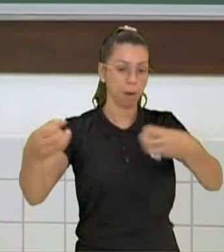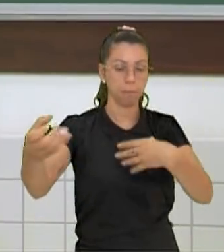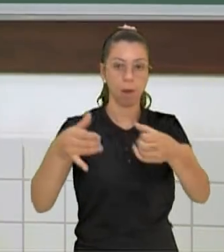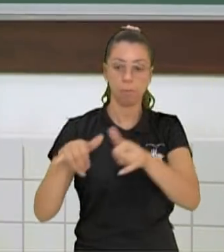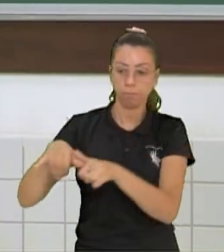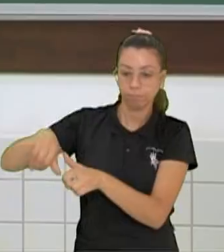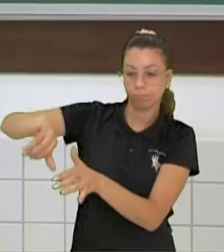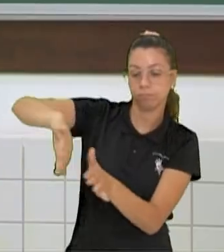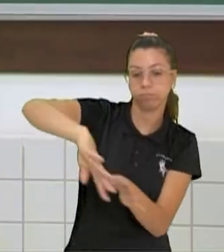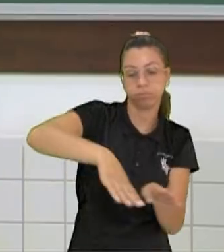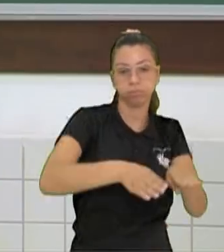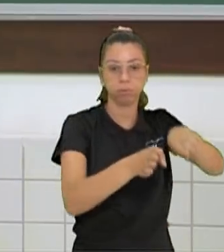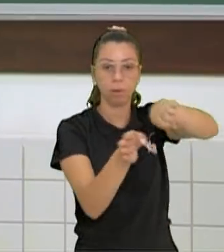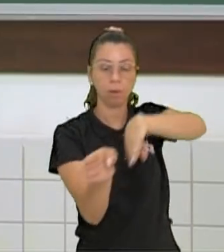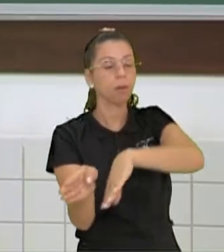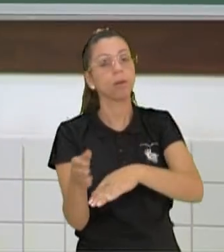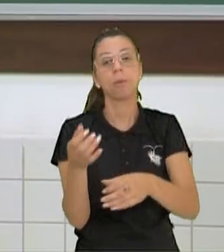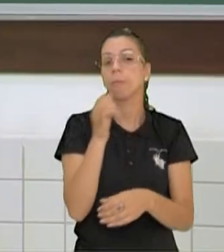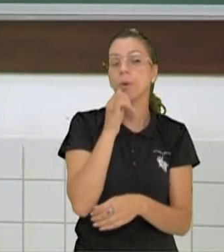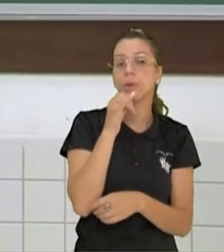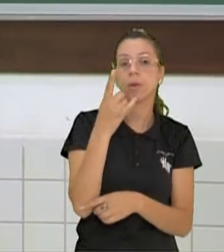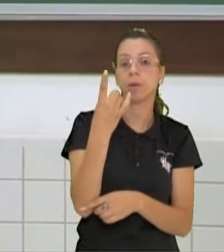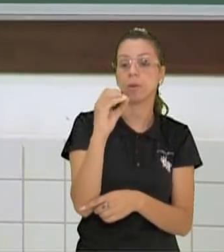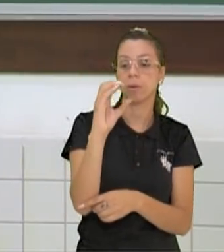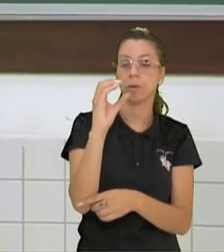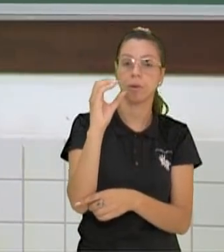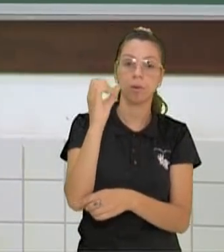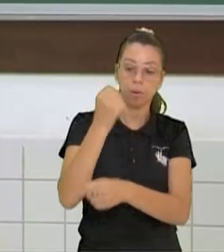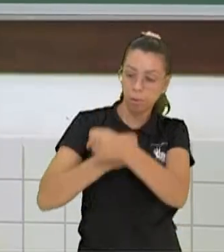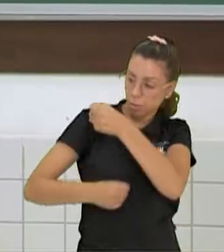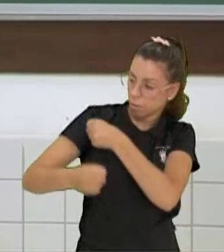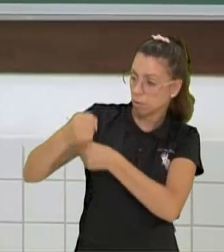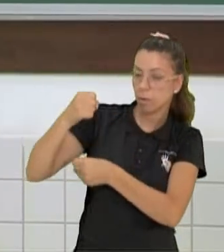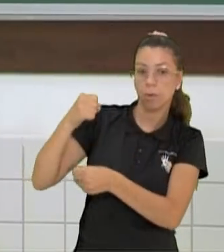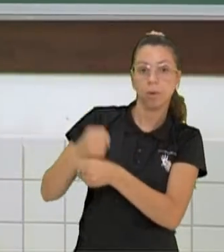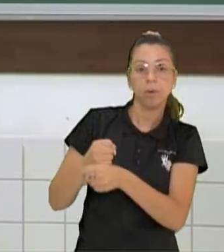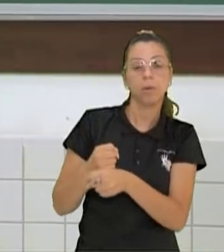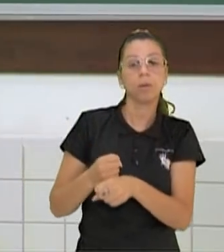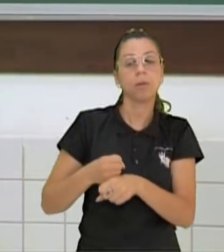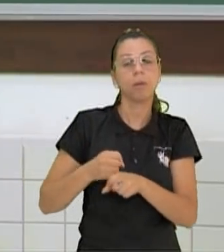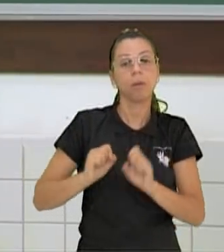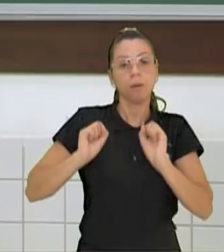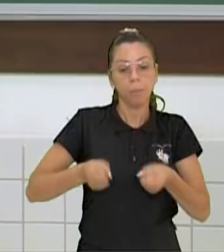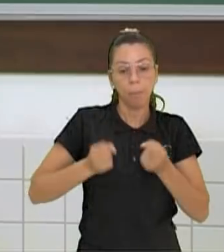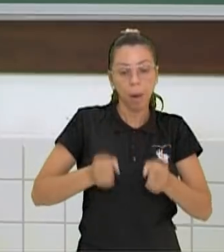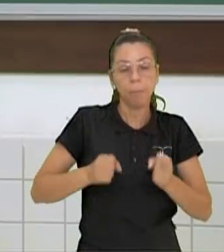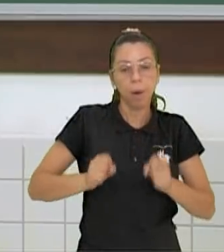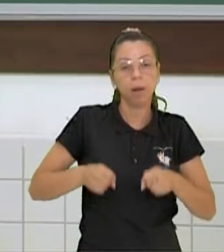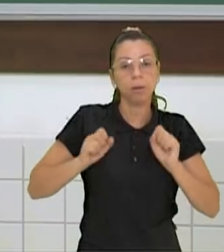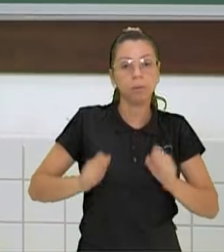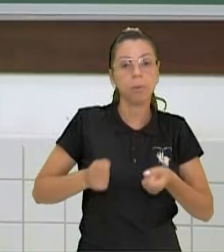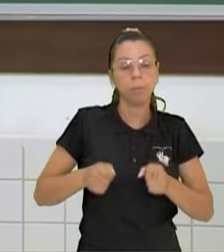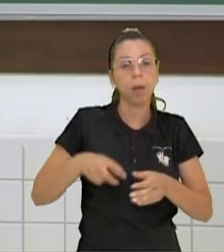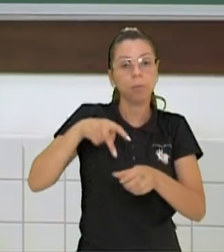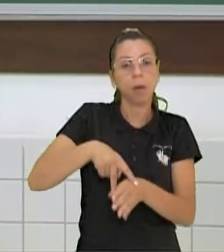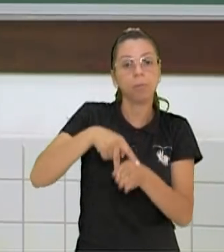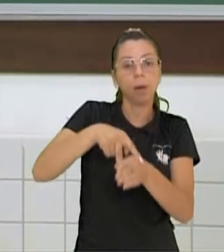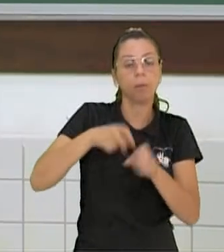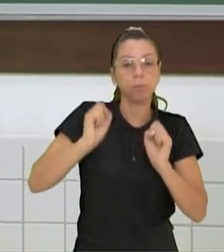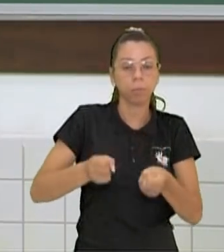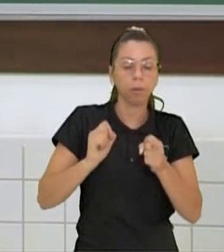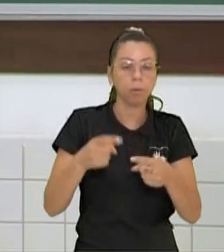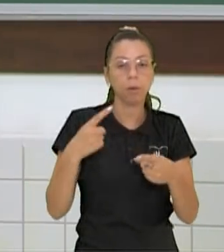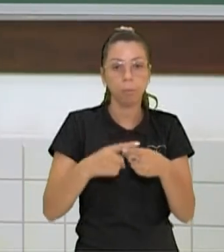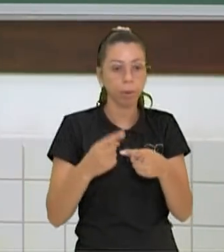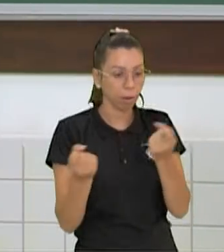eu fico imaginando, há 100 anos atrás, 150 anos atrás, passando carroças por ali, por que não? Não é mesmo? Não havia ainda